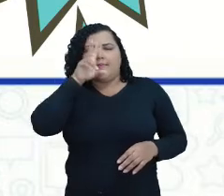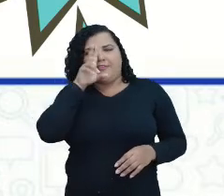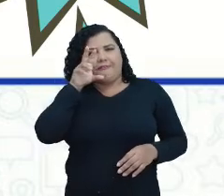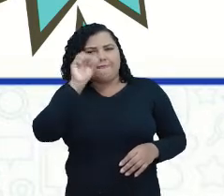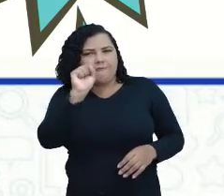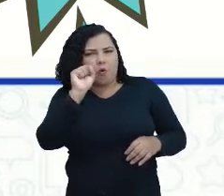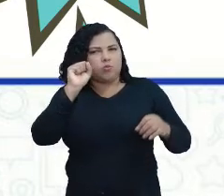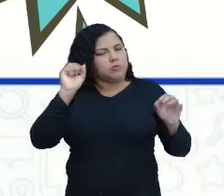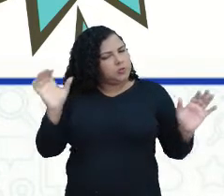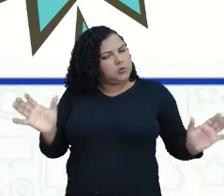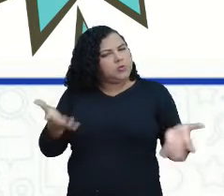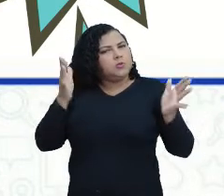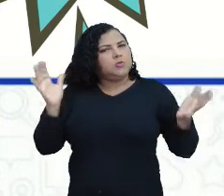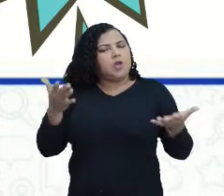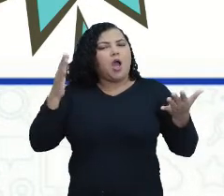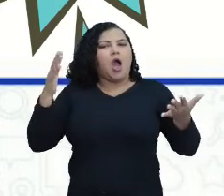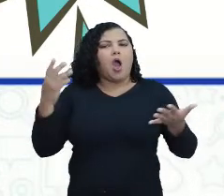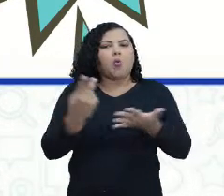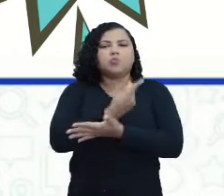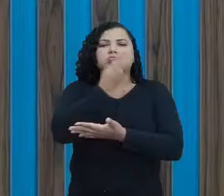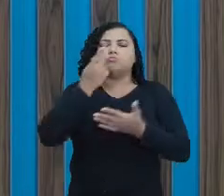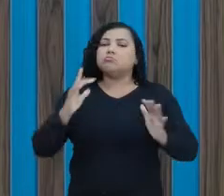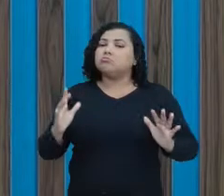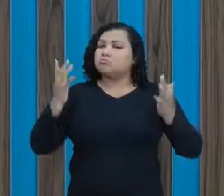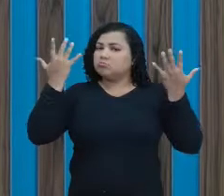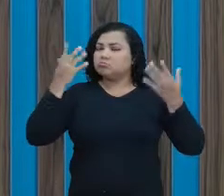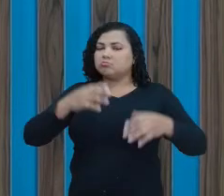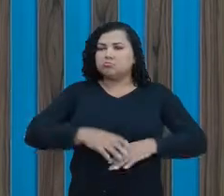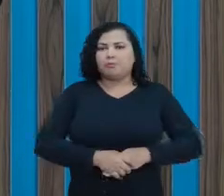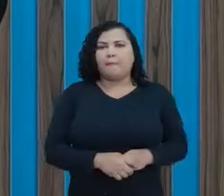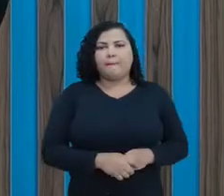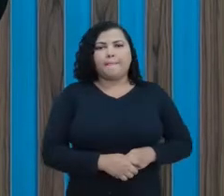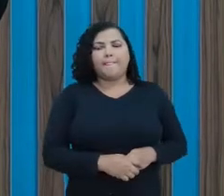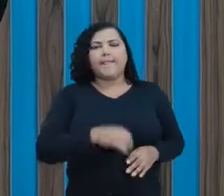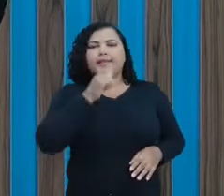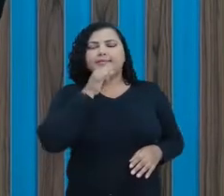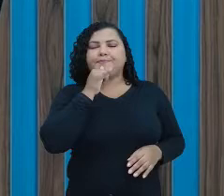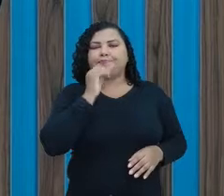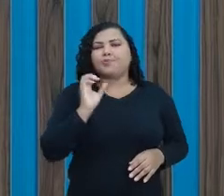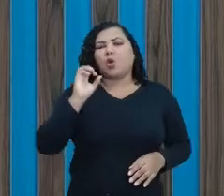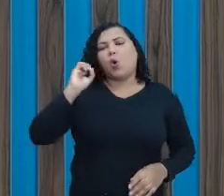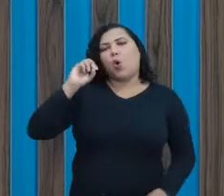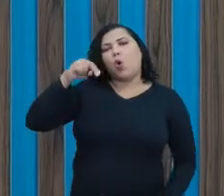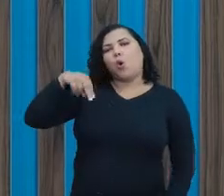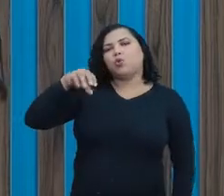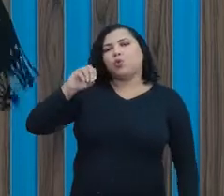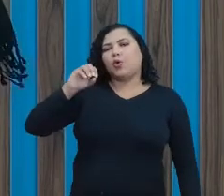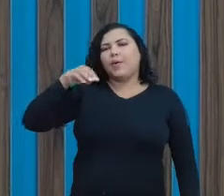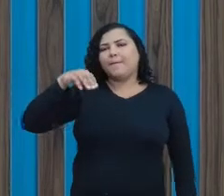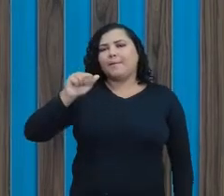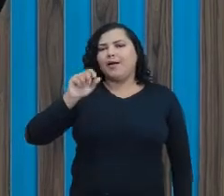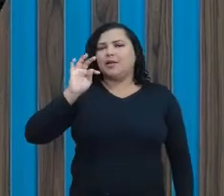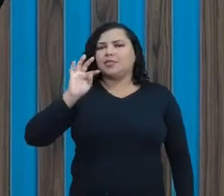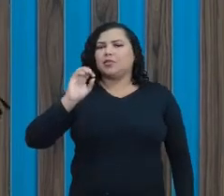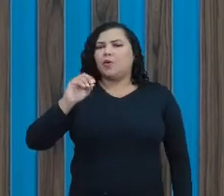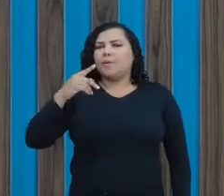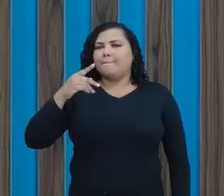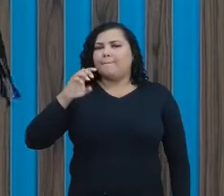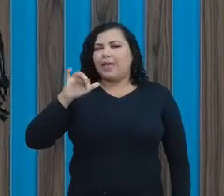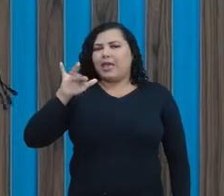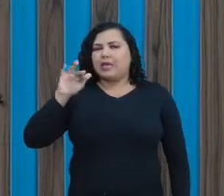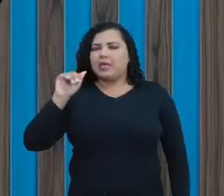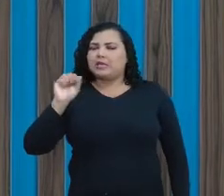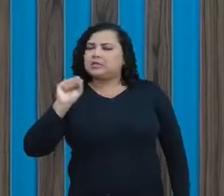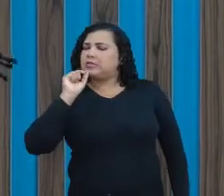mais ênfase para alguns eventos sonoros. Então, as onomatopeias sonoras, né, para dar aquela ideia do toque-toque